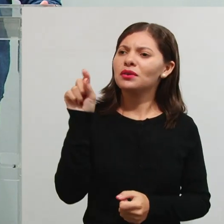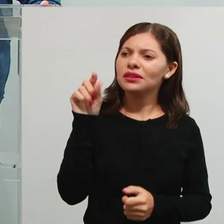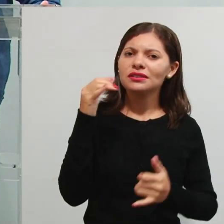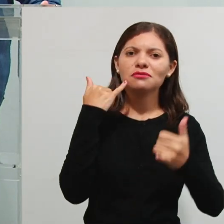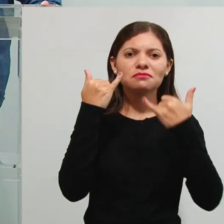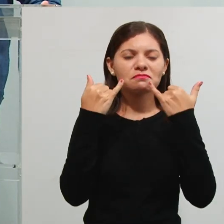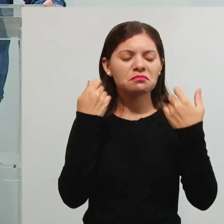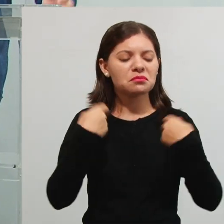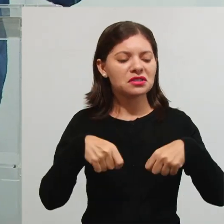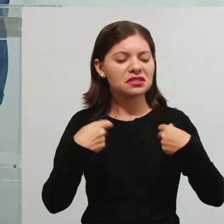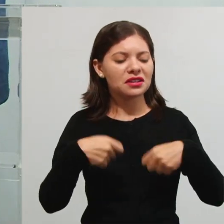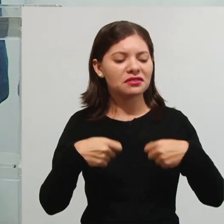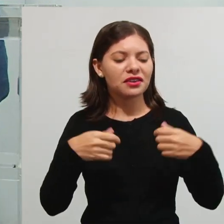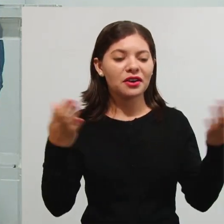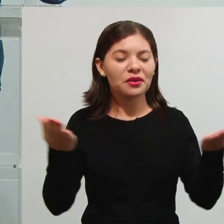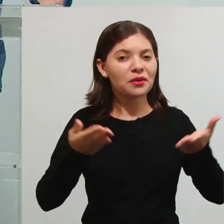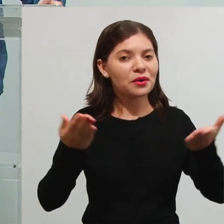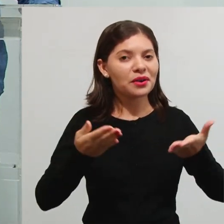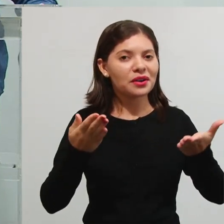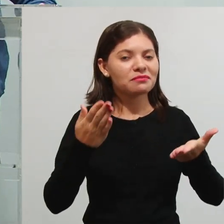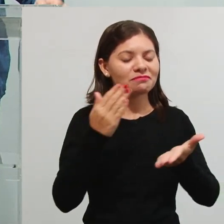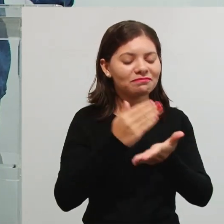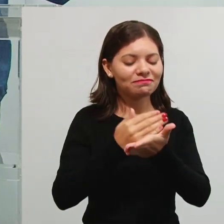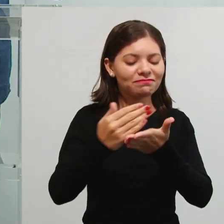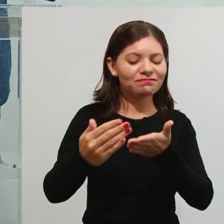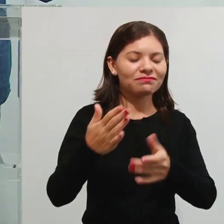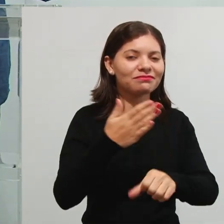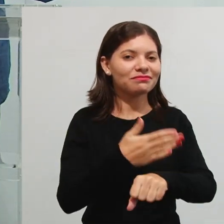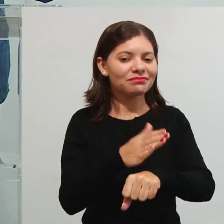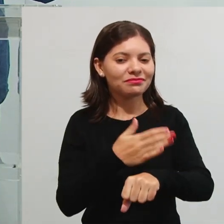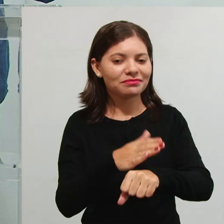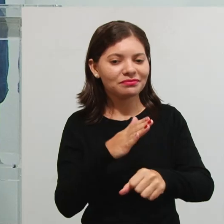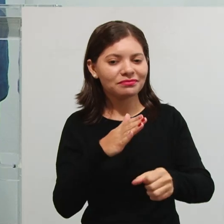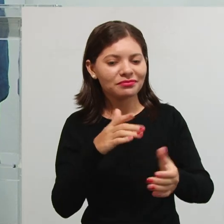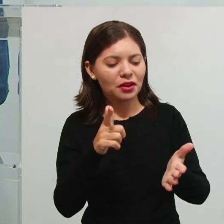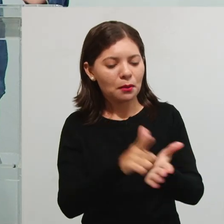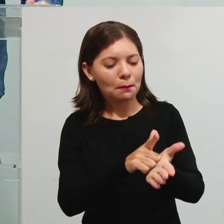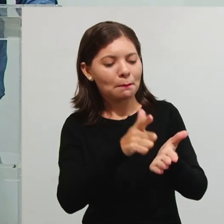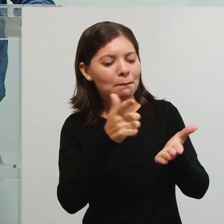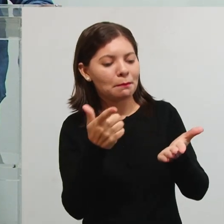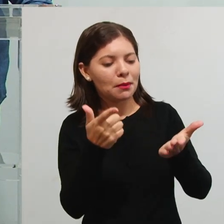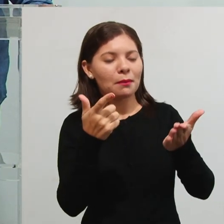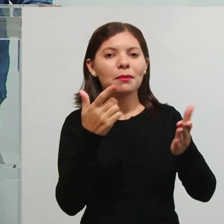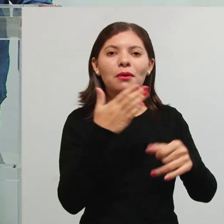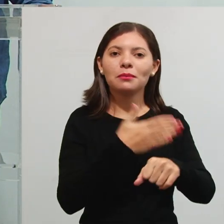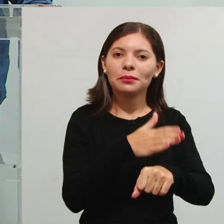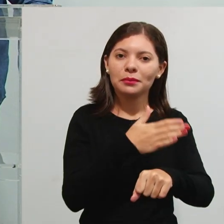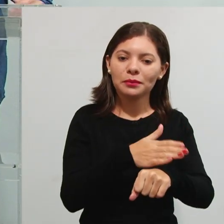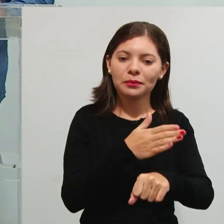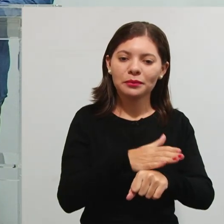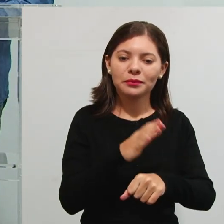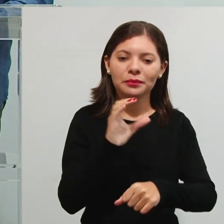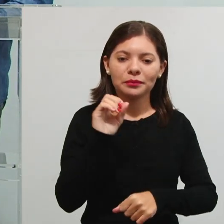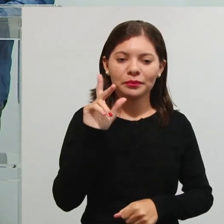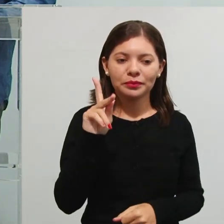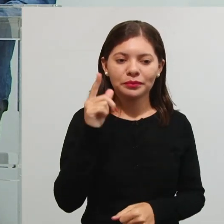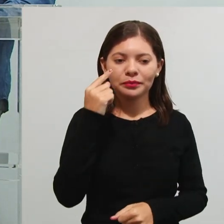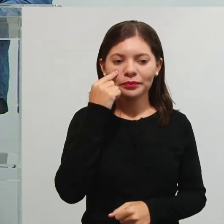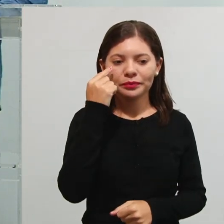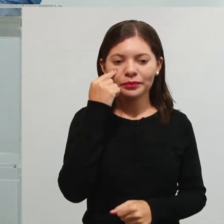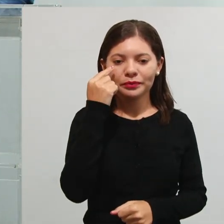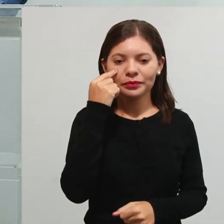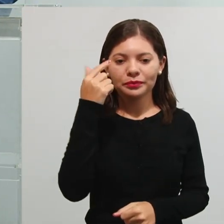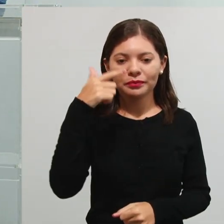que eu precisava. Agora eu posso colocar em prática a minha ideia, eu posso tirar ela do papel e colocar em prática. Ok? Olha só